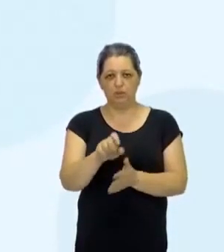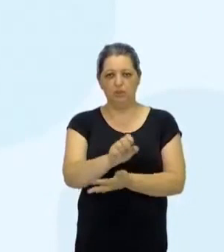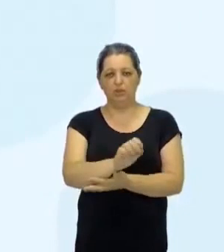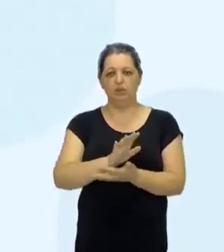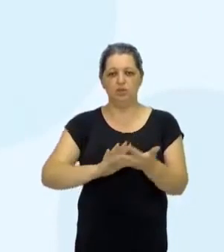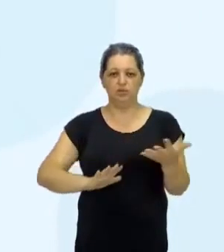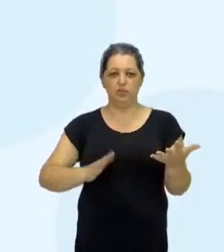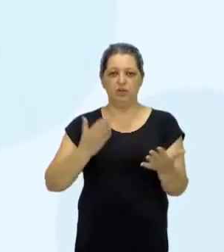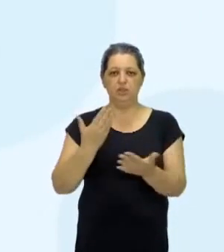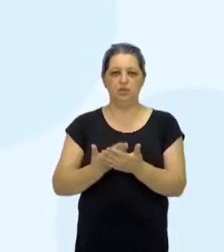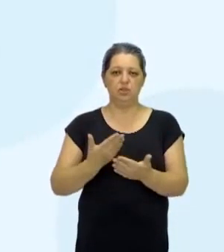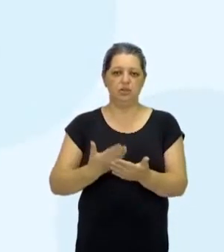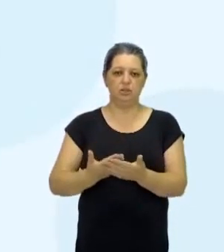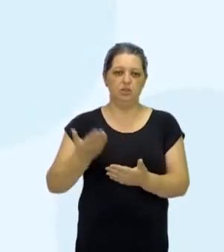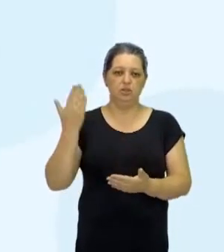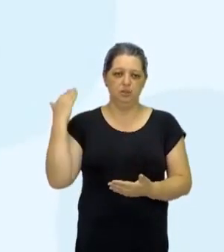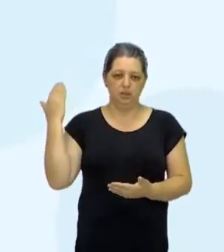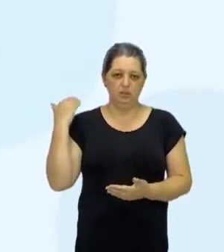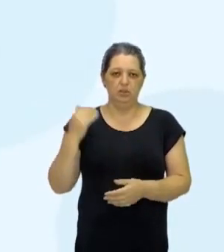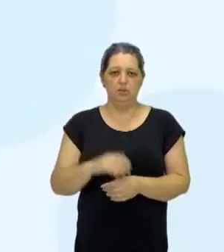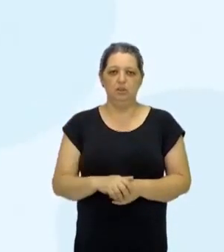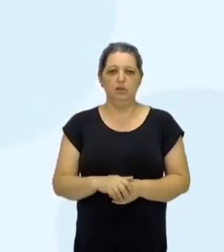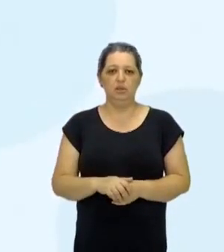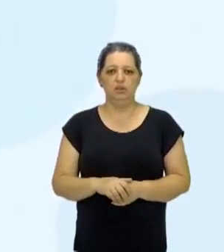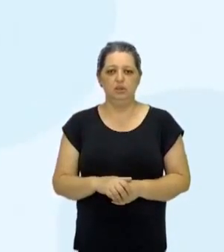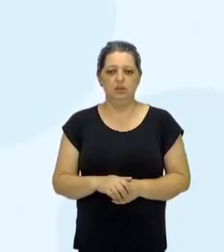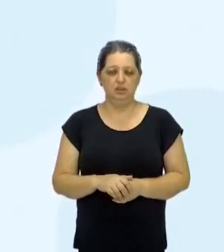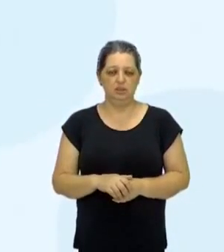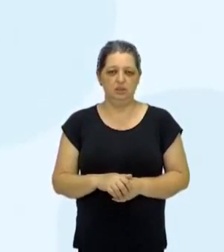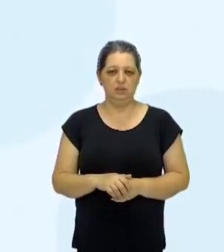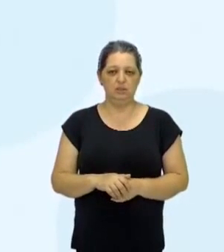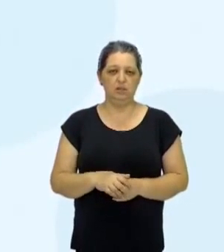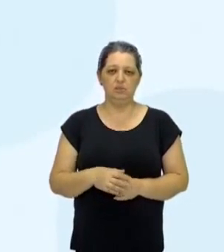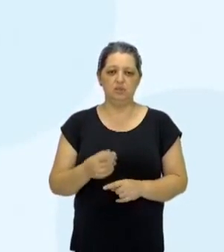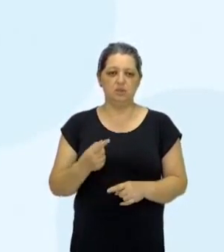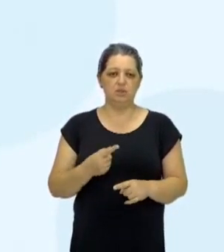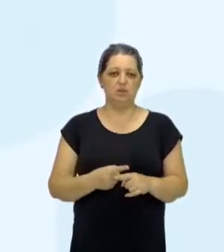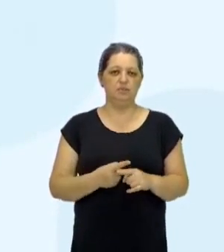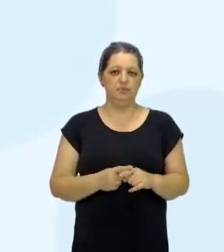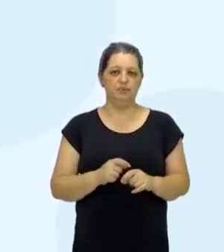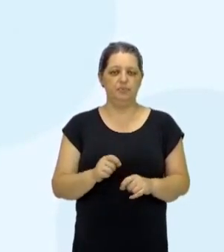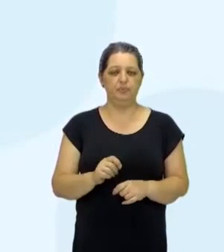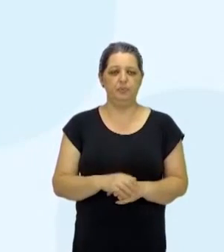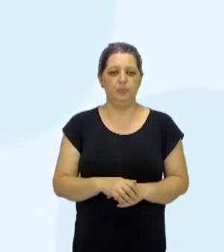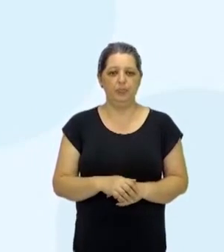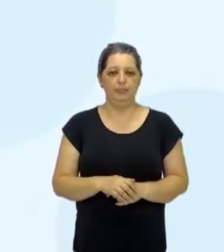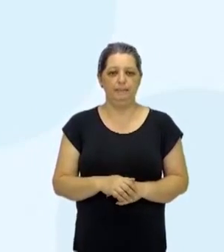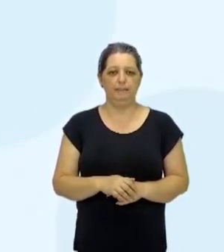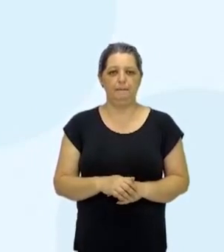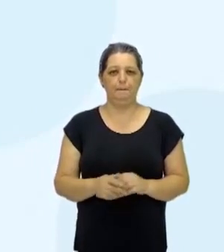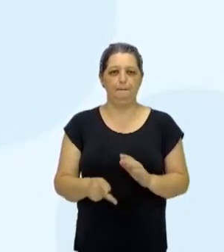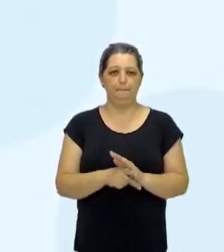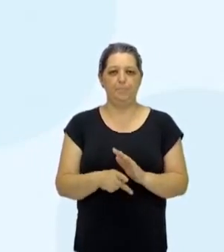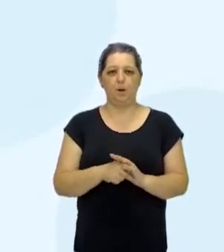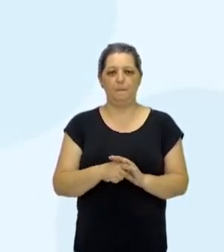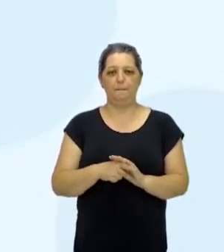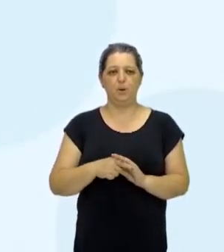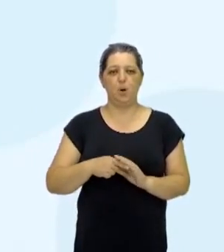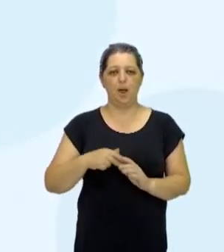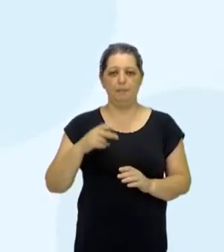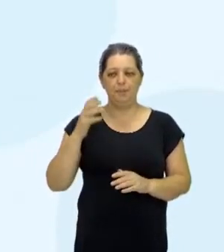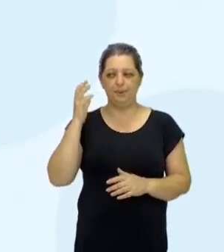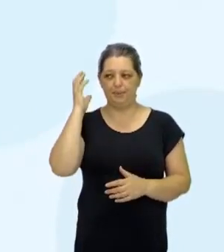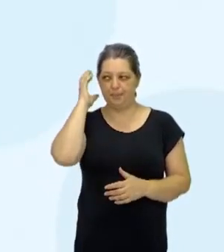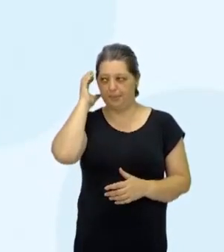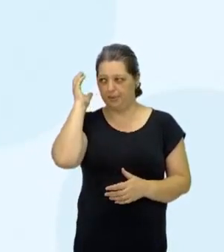aula anterior, quem fez a tarefa e assistiu ao vídeo teve que responder lá uma pergunta que eu fiz sobre o Emicida, right? The